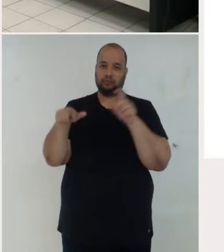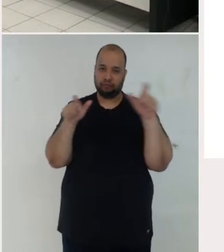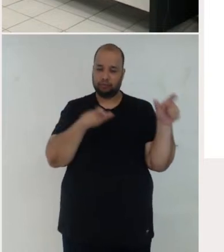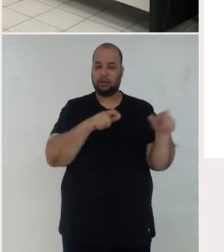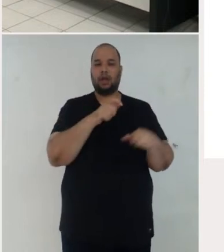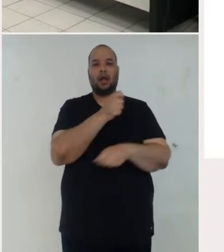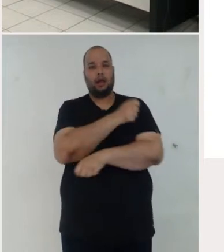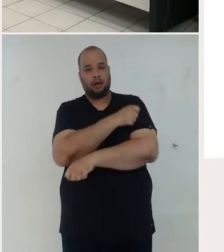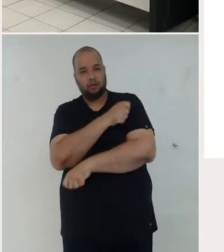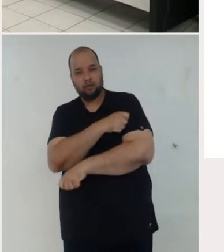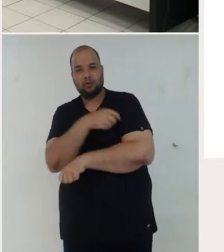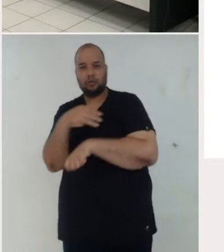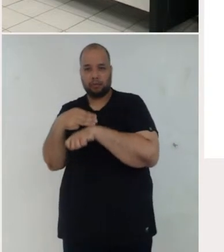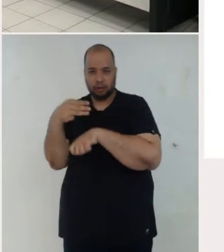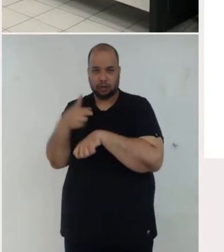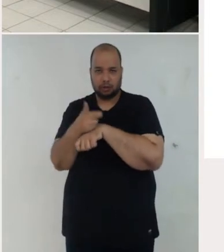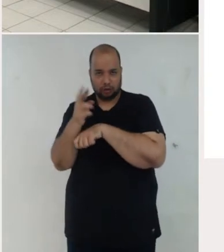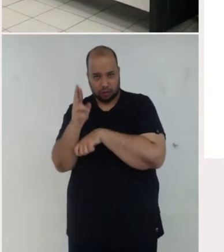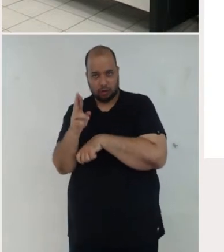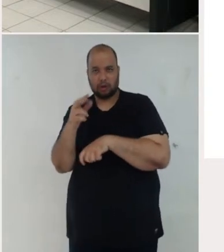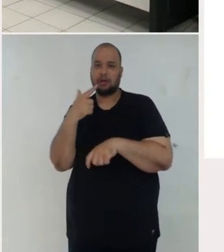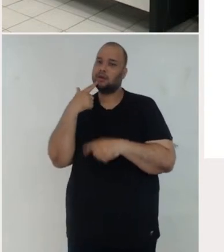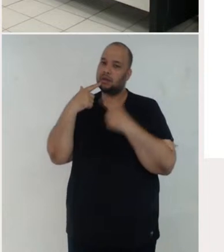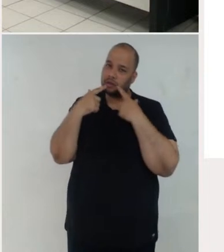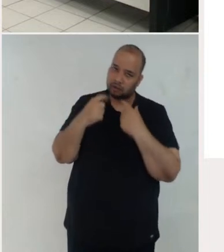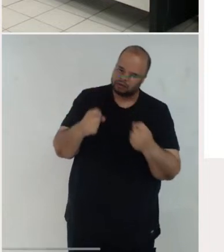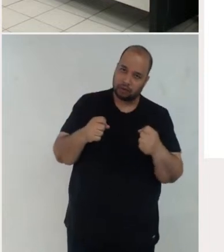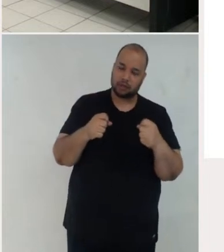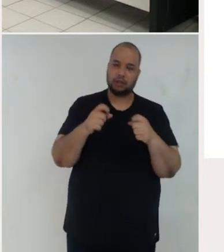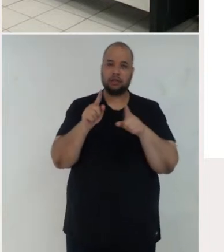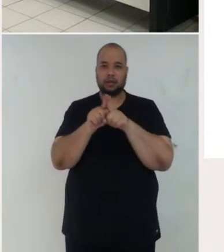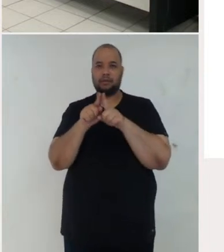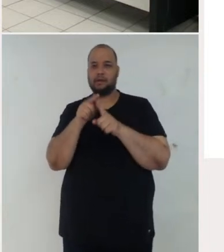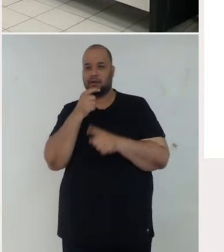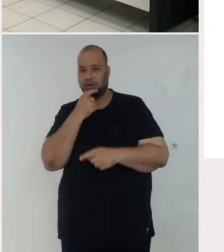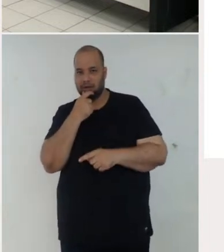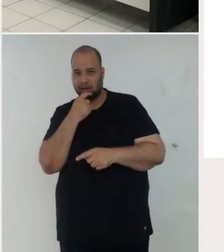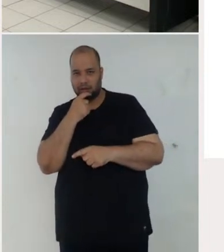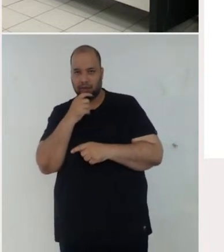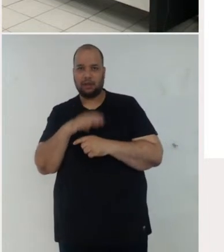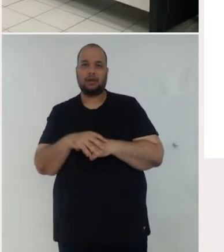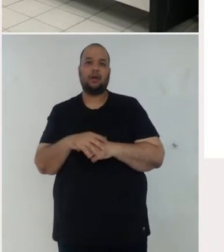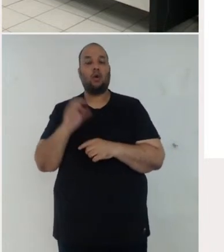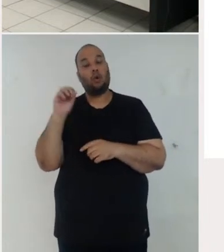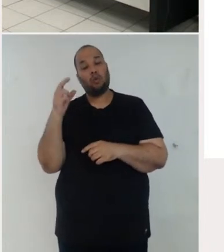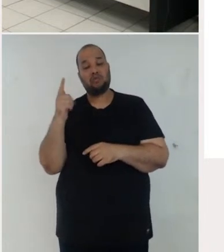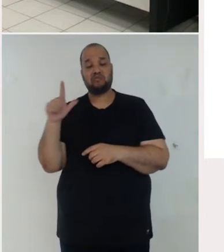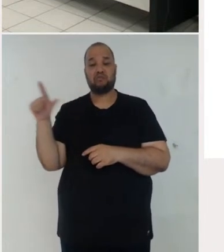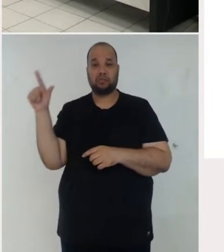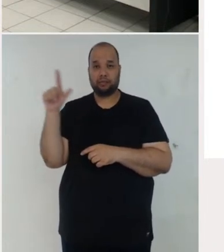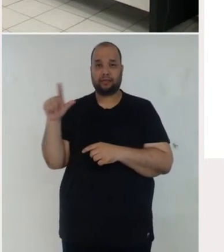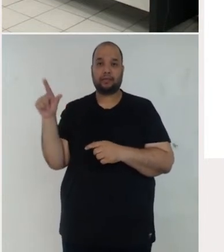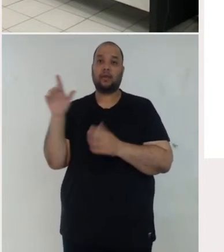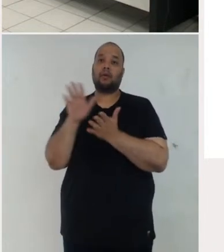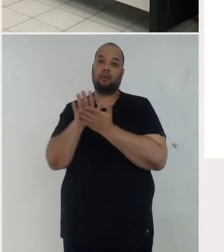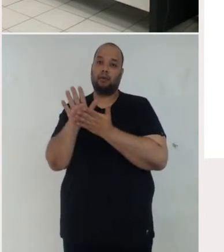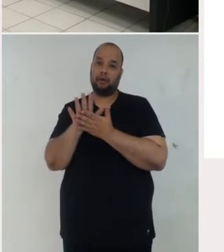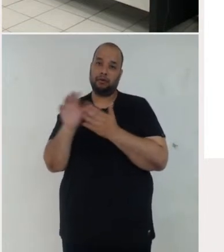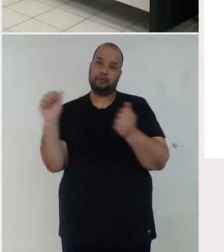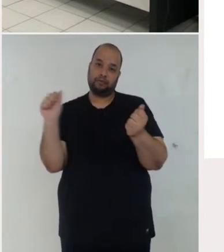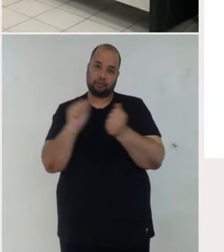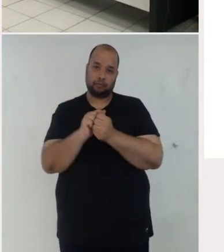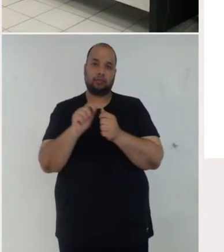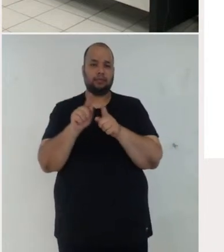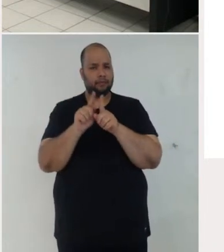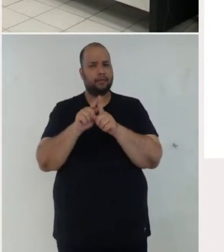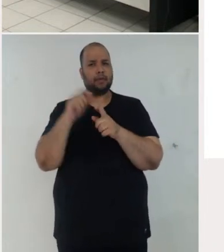estudantes que faziam mestrado ou doutorado na linguística ou no inglês, né, ou na literatura, e que publicavam, e gente já de